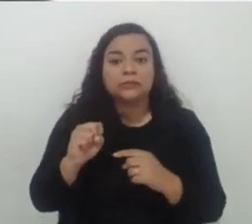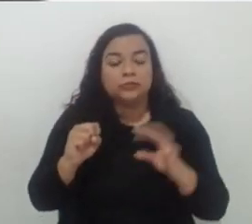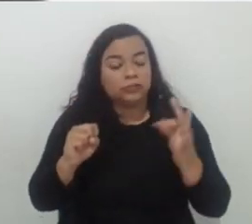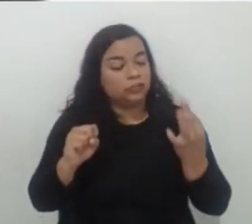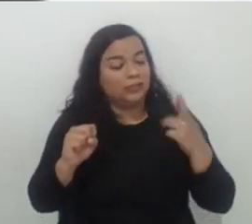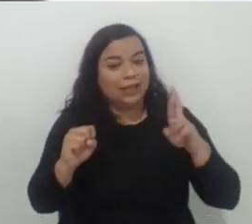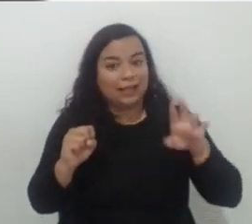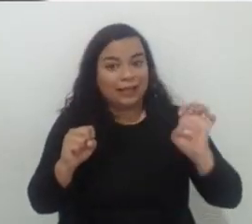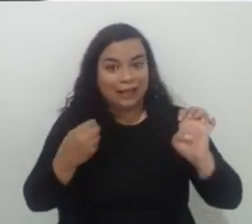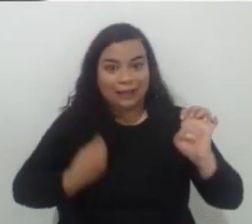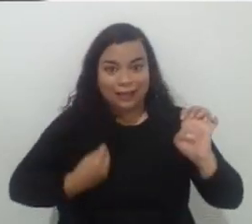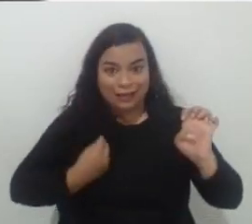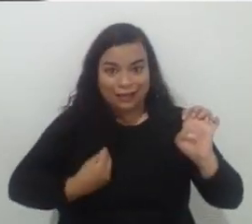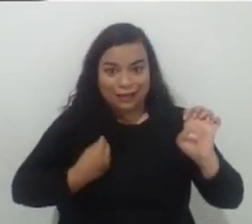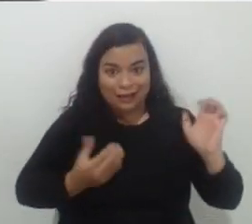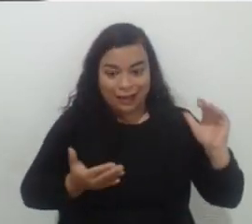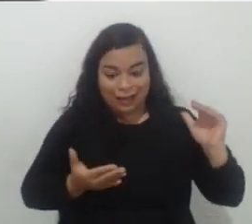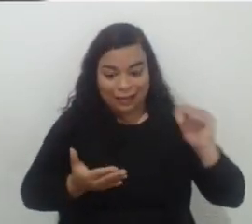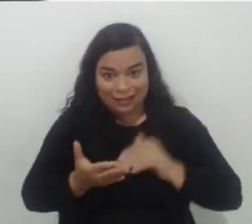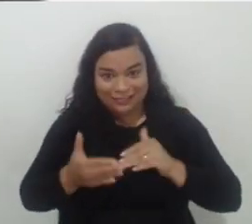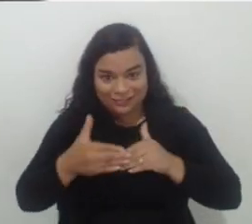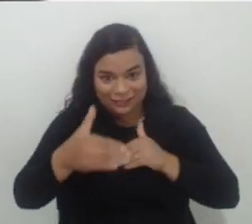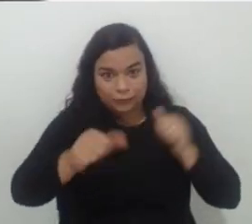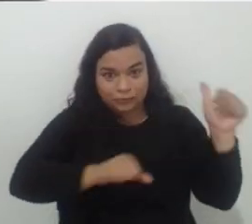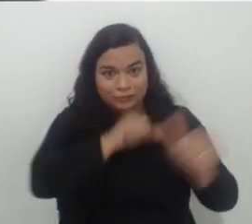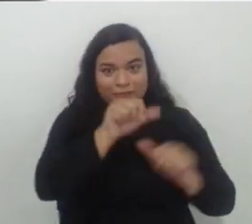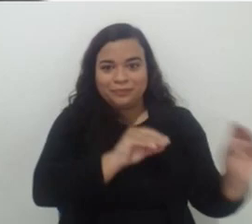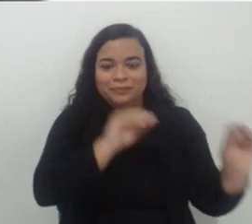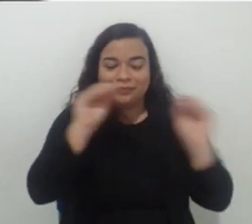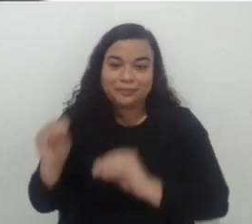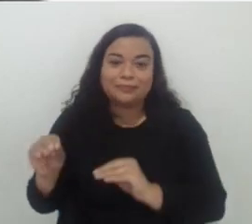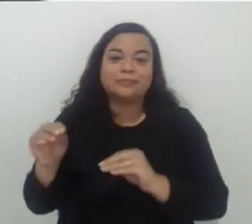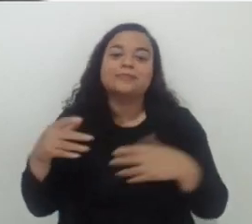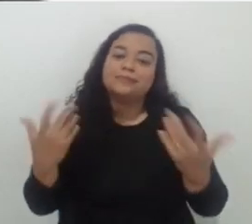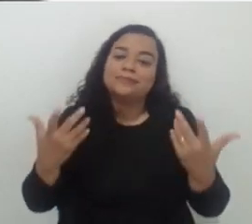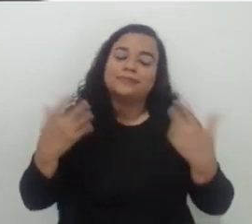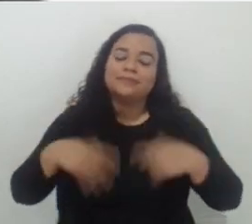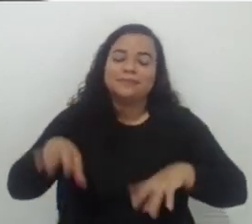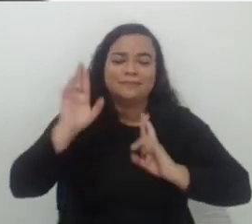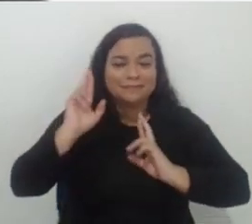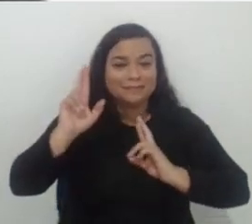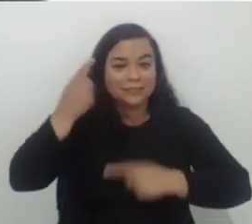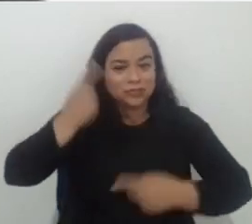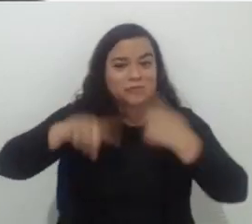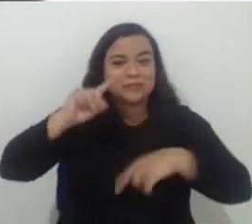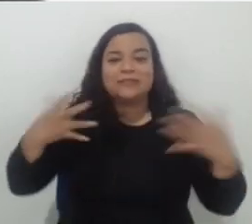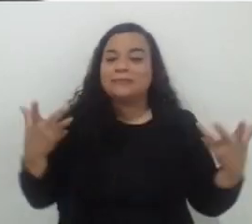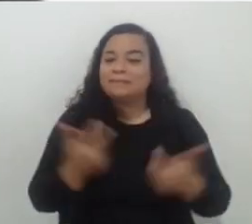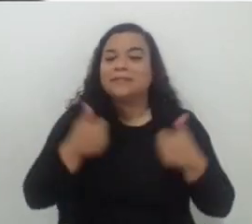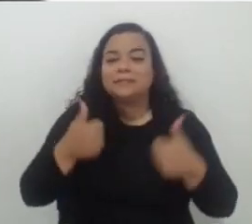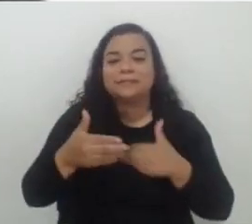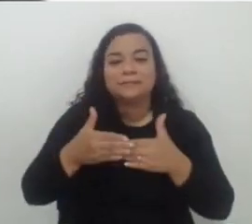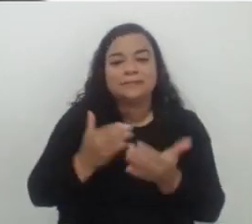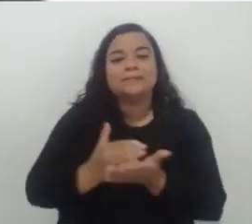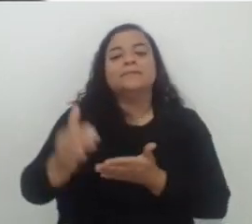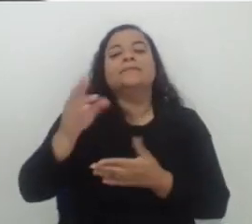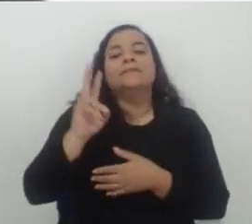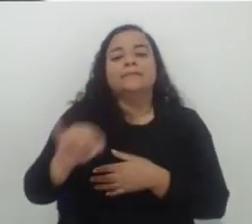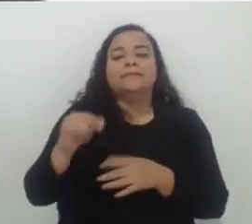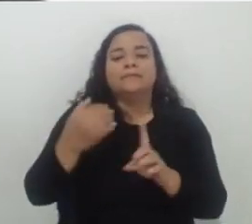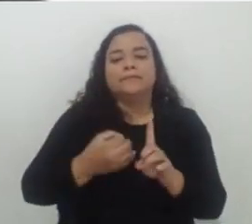até os próximos dias, e também desejar muito sucesso na condição que iniciará com o desembargador